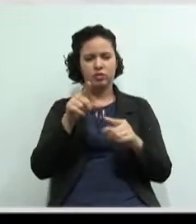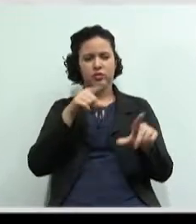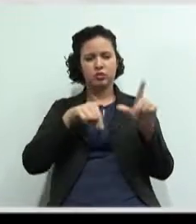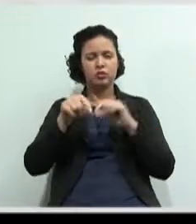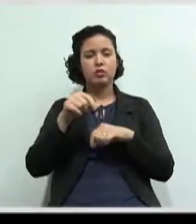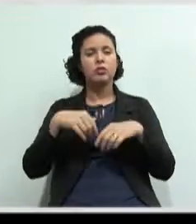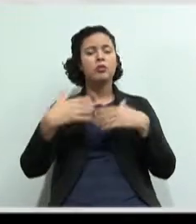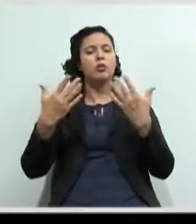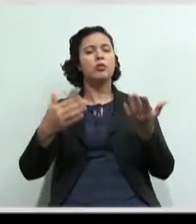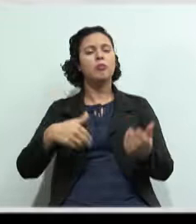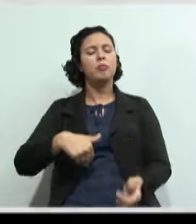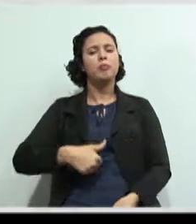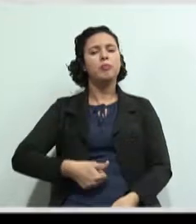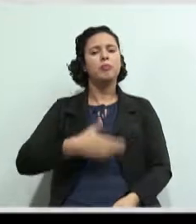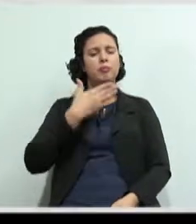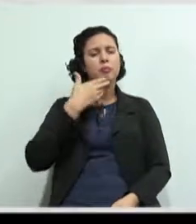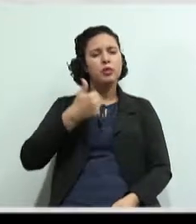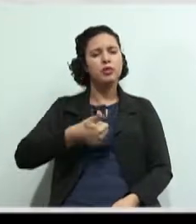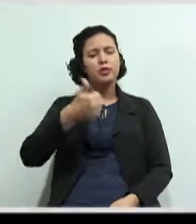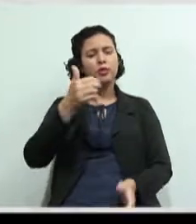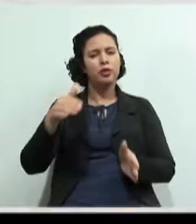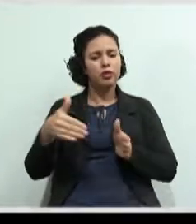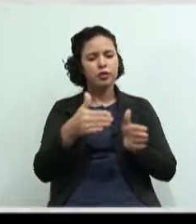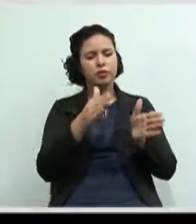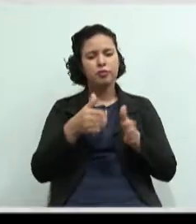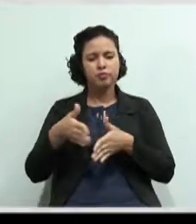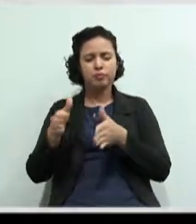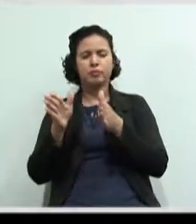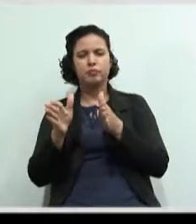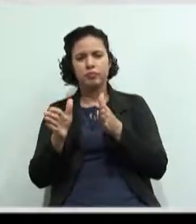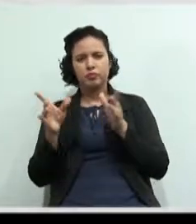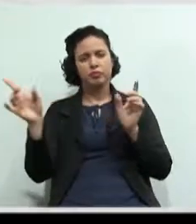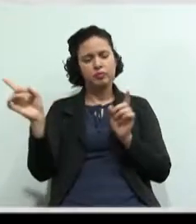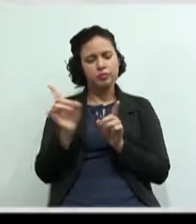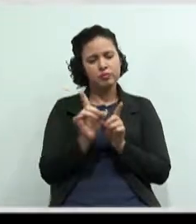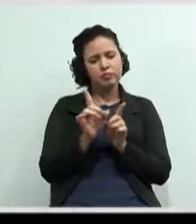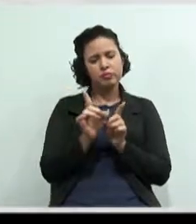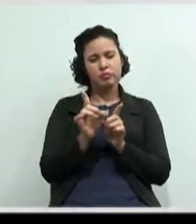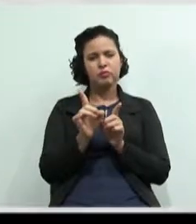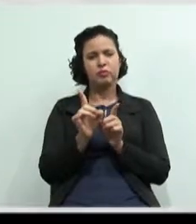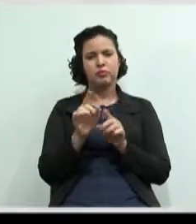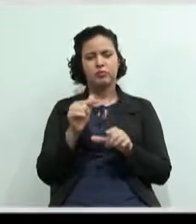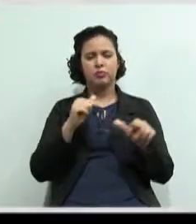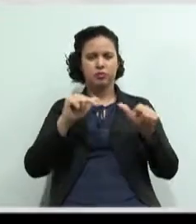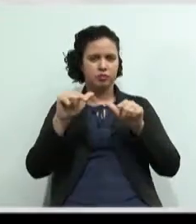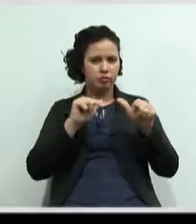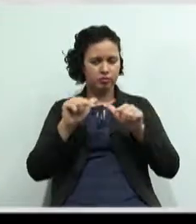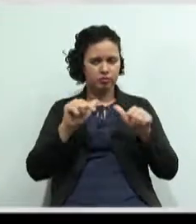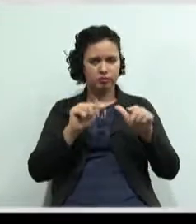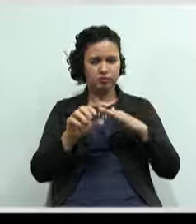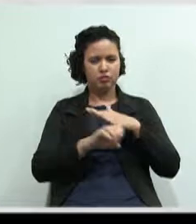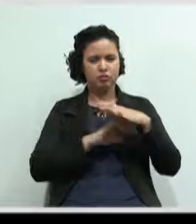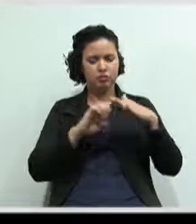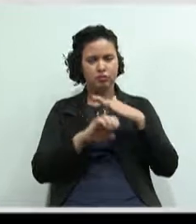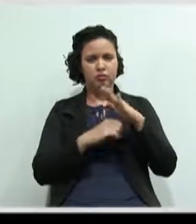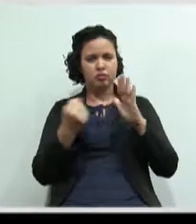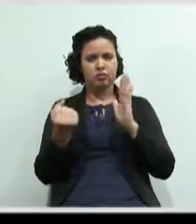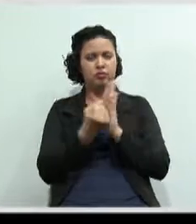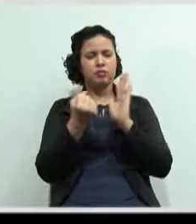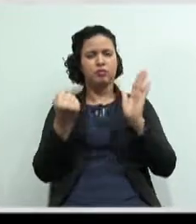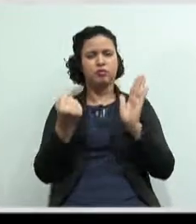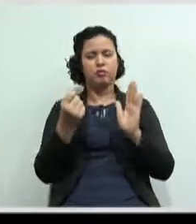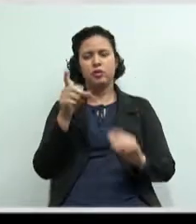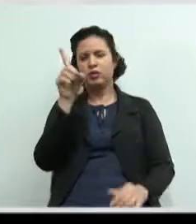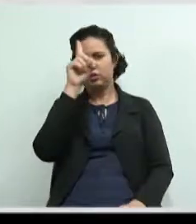o melhor caminho a ser seguido para otimizar o funcionamento da empresa e estabelecer datas para